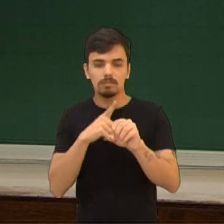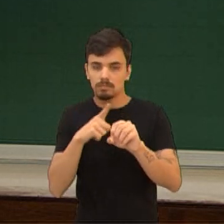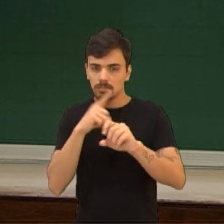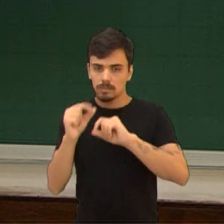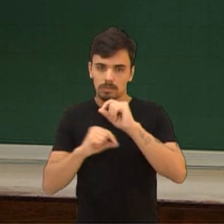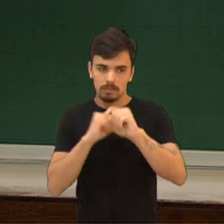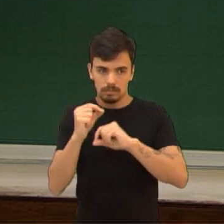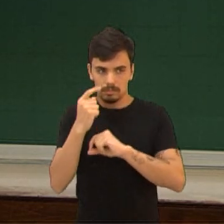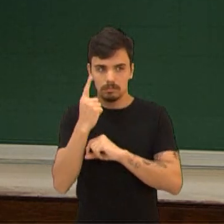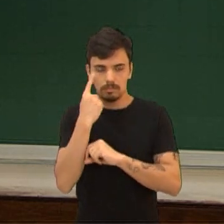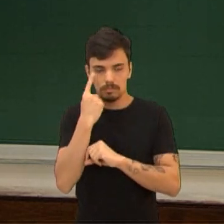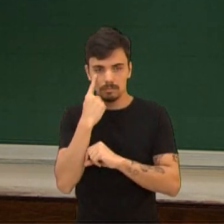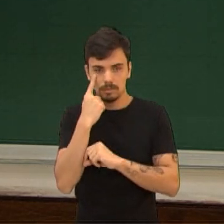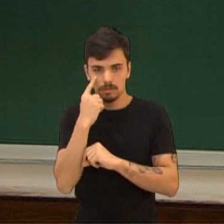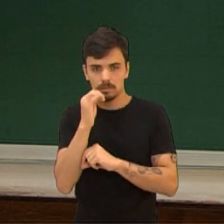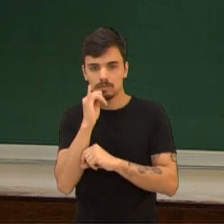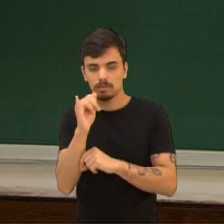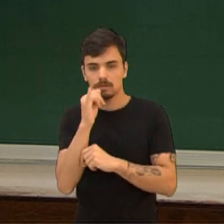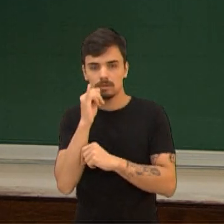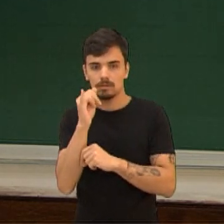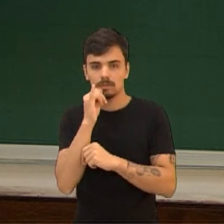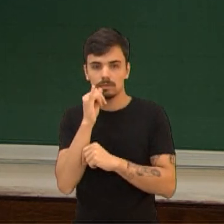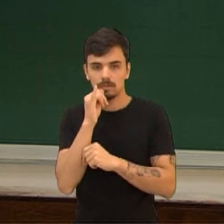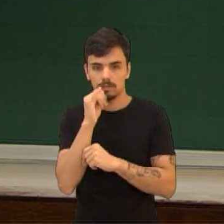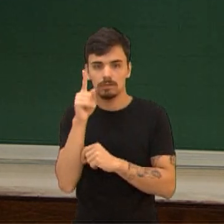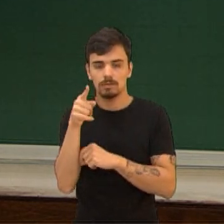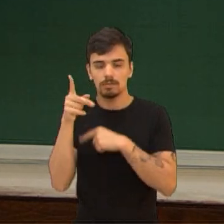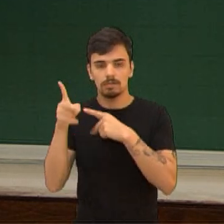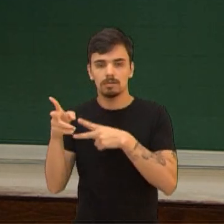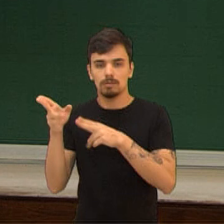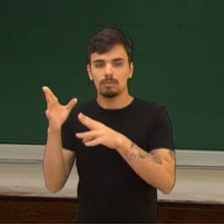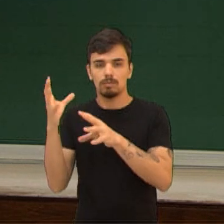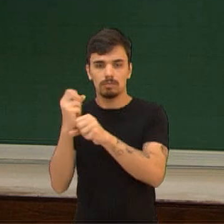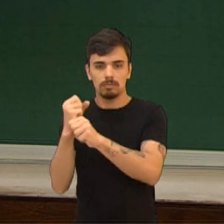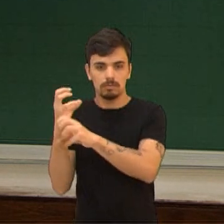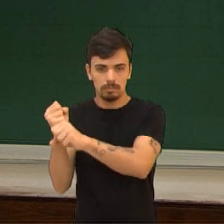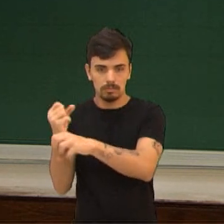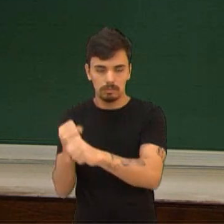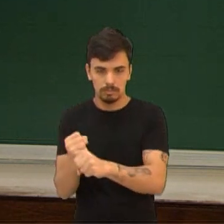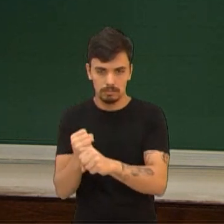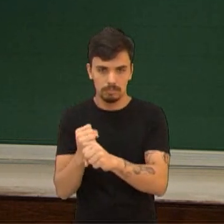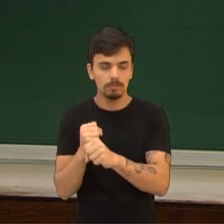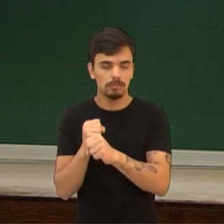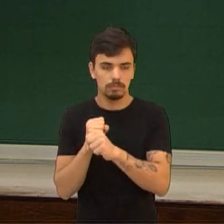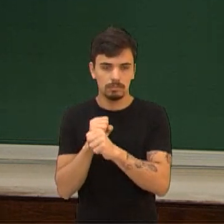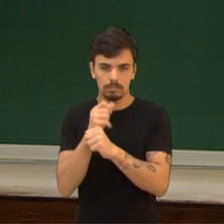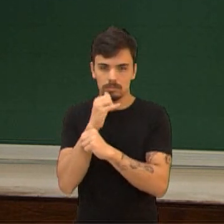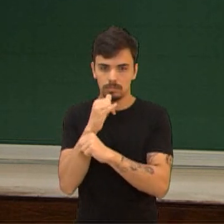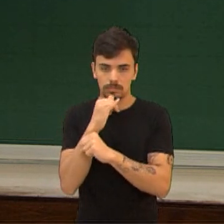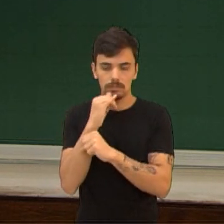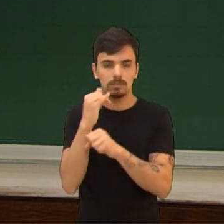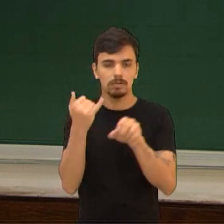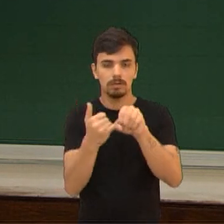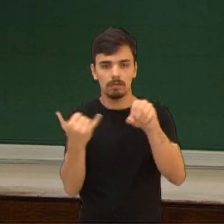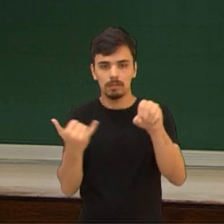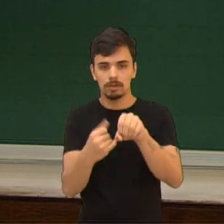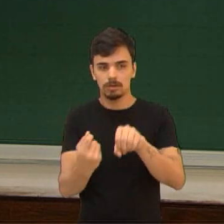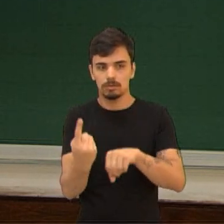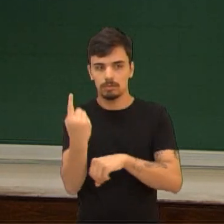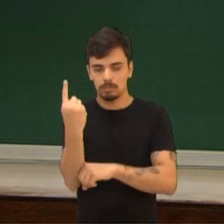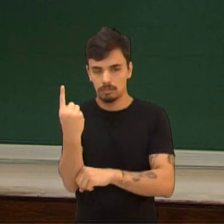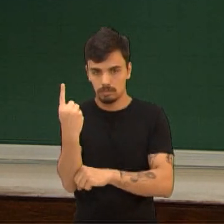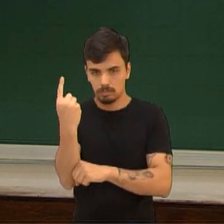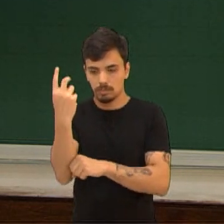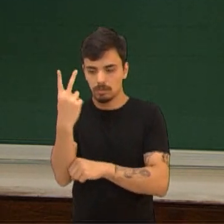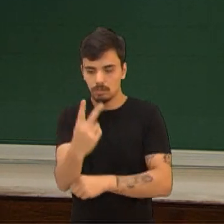a carga que entra no ponto A é igual à soma das cargas que saem do ponto A. Está saindo do ponto A, alimentando o capacitor 1, alimentando